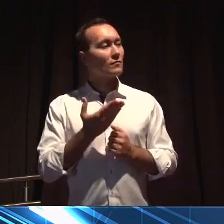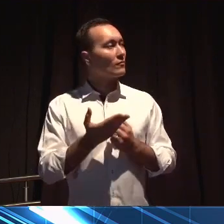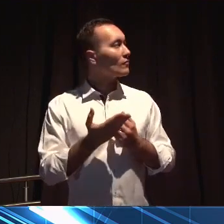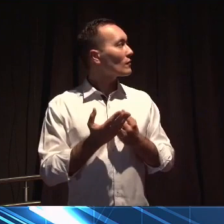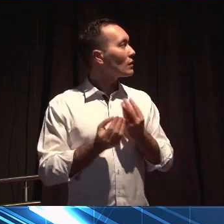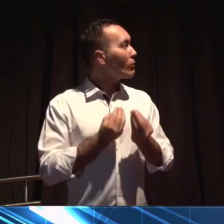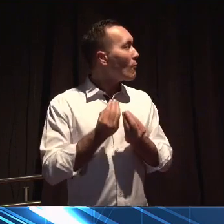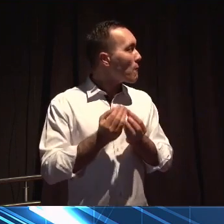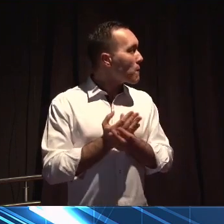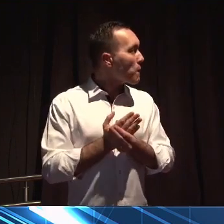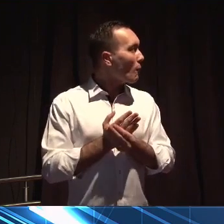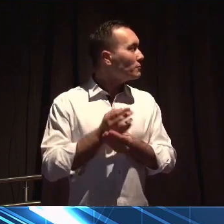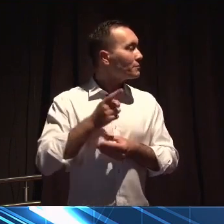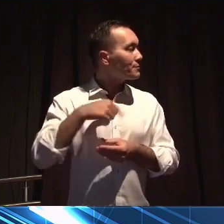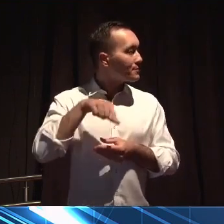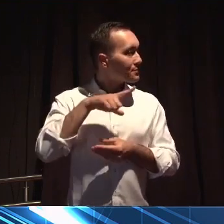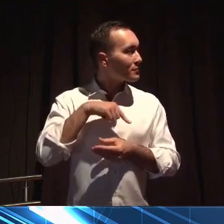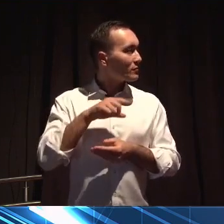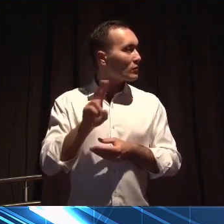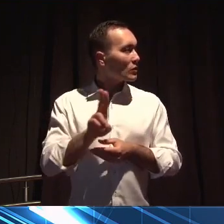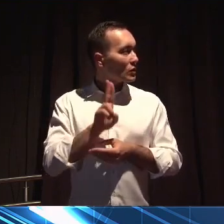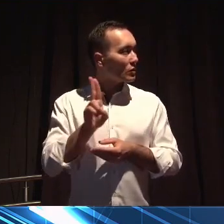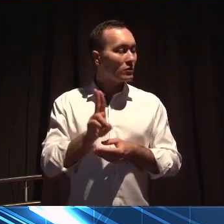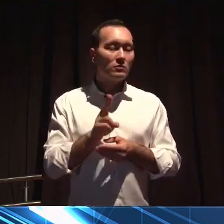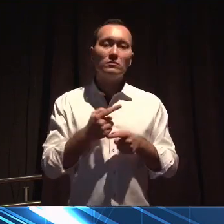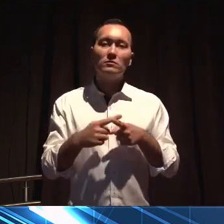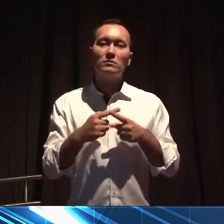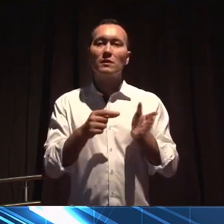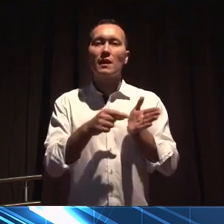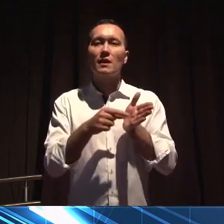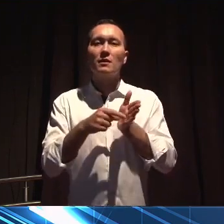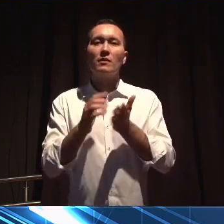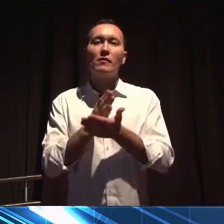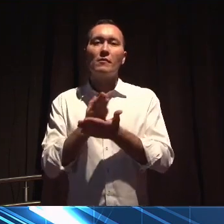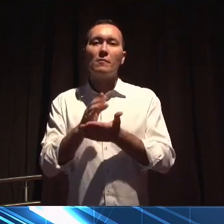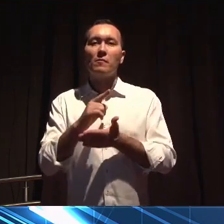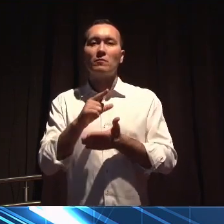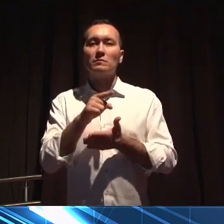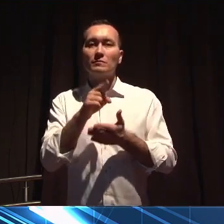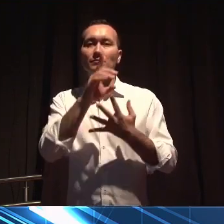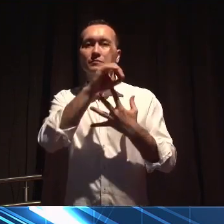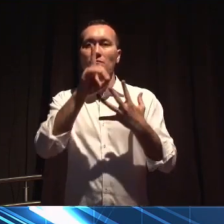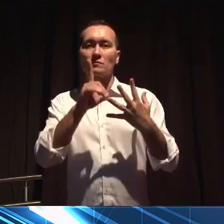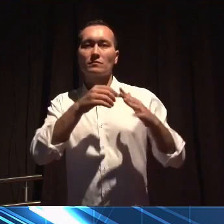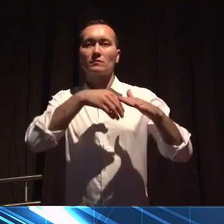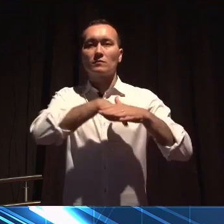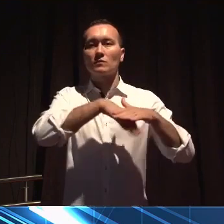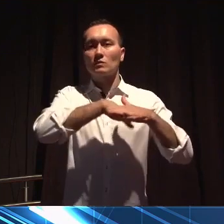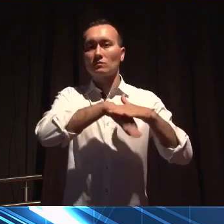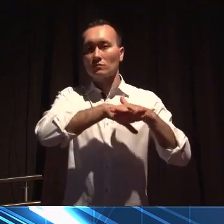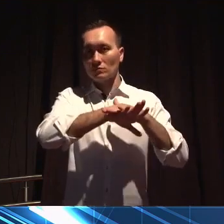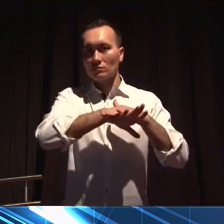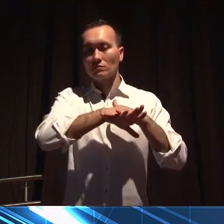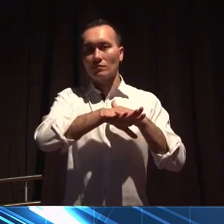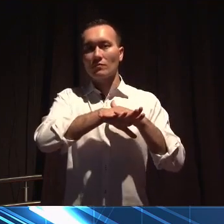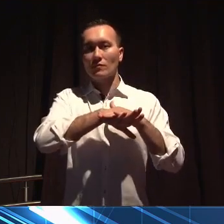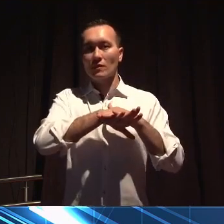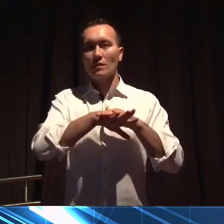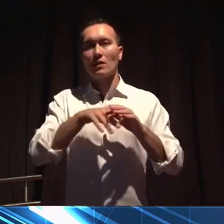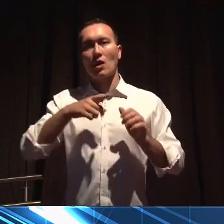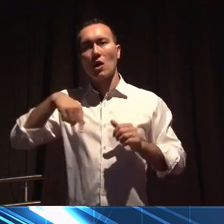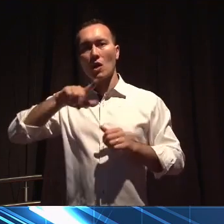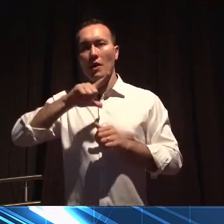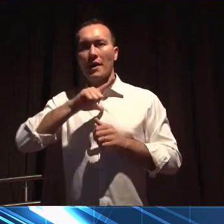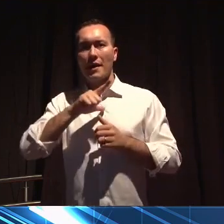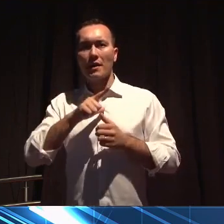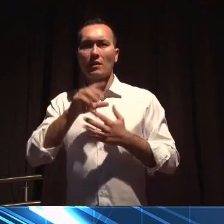para as apps. Então, as apps ter lá um Key Value Store, elas podem guardar dados, e a gente tem uma camada ali de Node.js que a gente faz